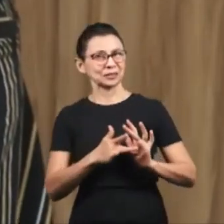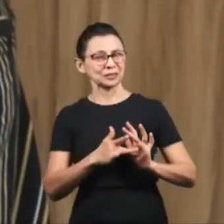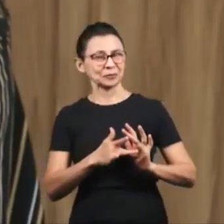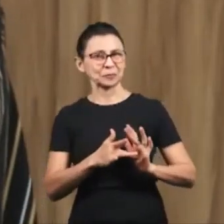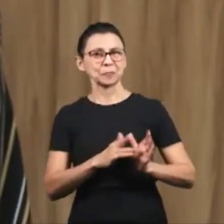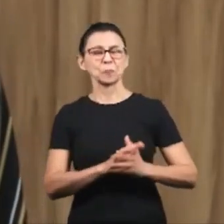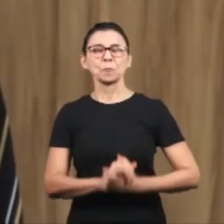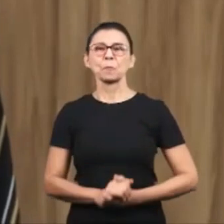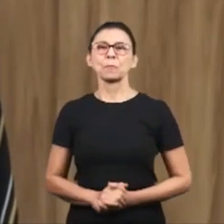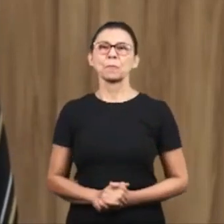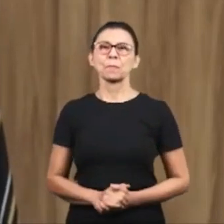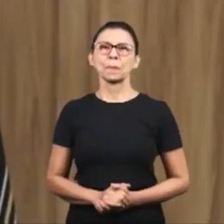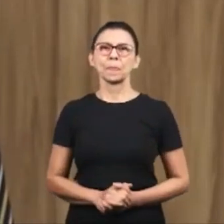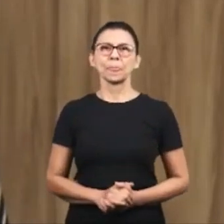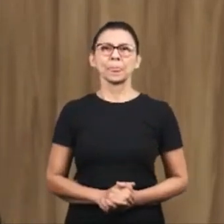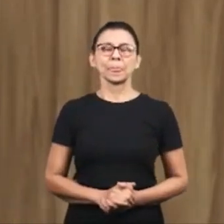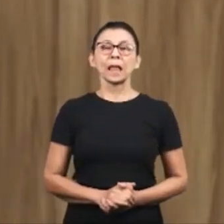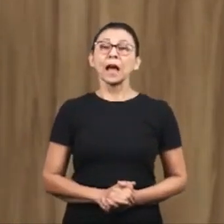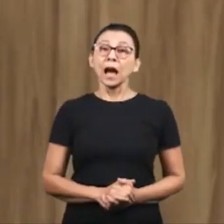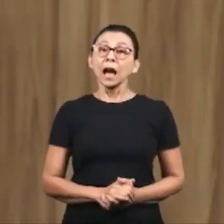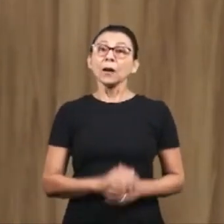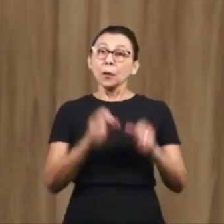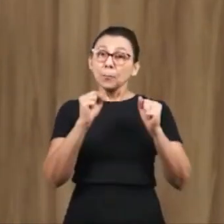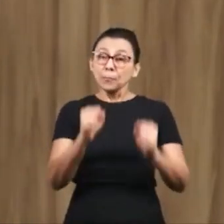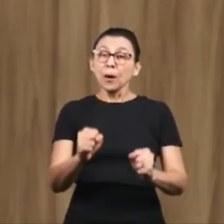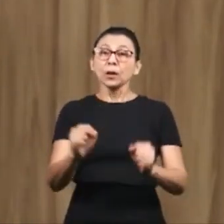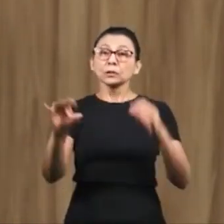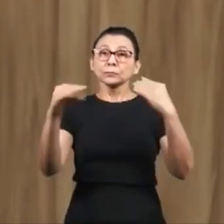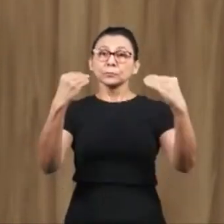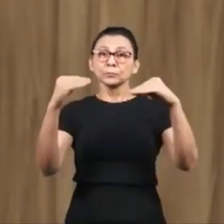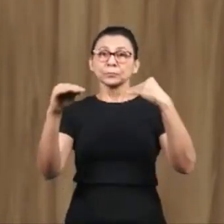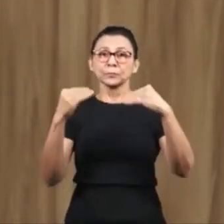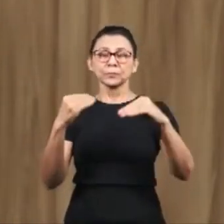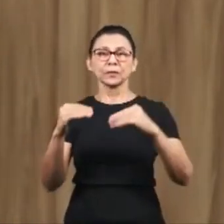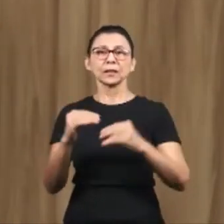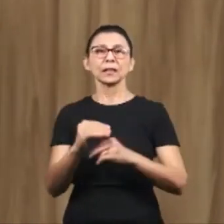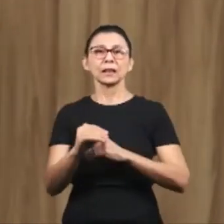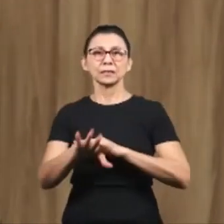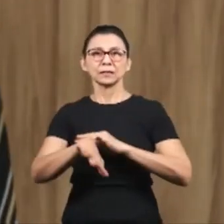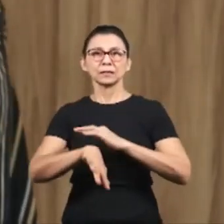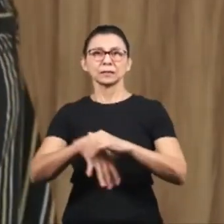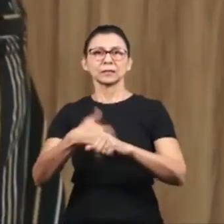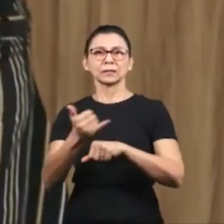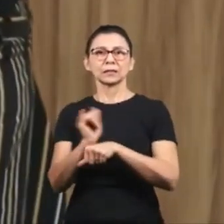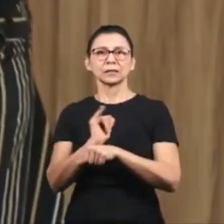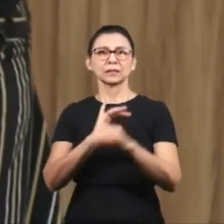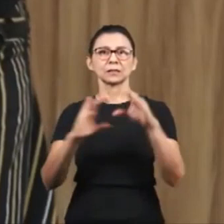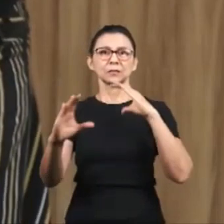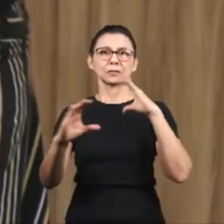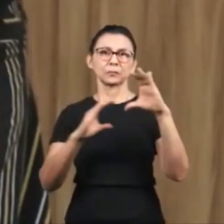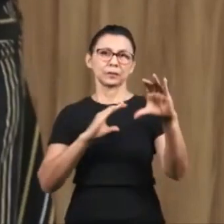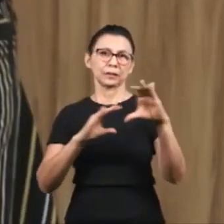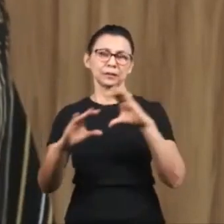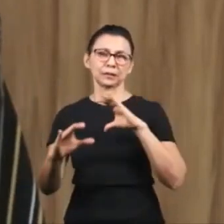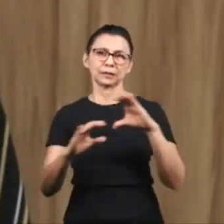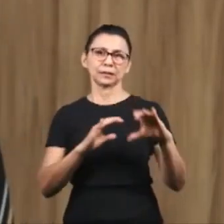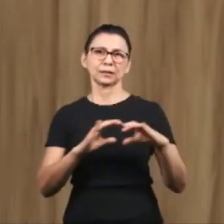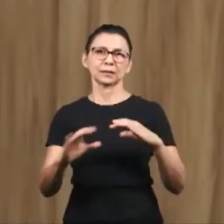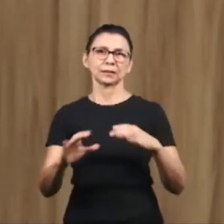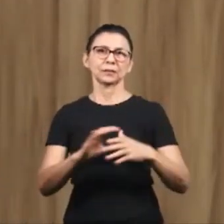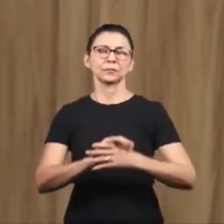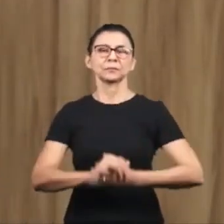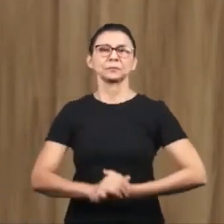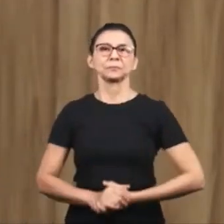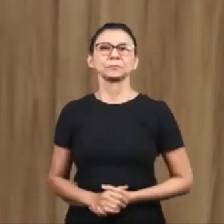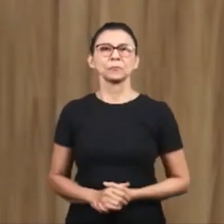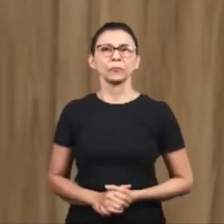E aqueles que desejarem, pode continuar nos enviando para os nossos canais de comunicação. E em breve